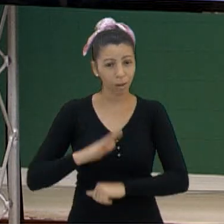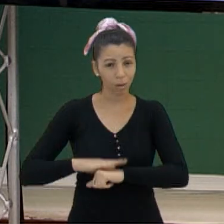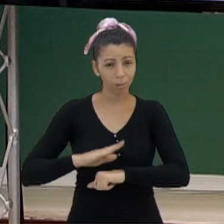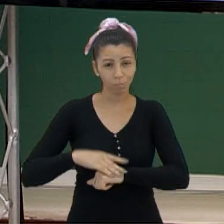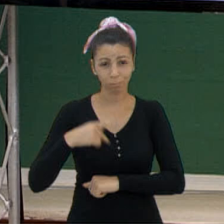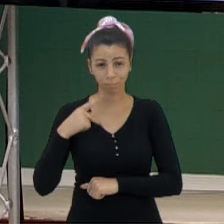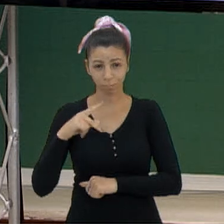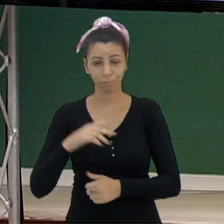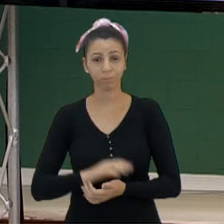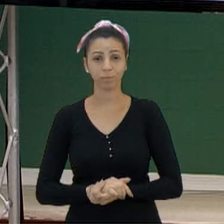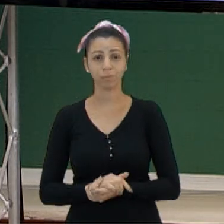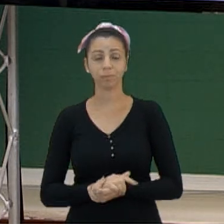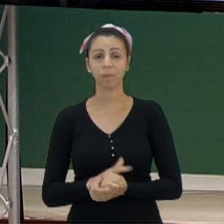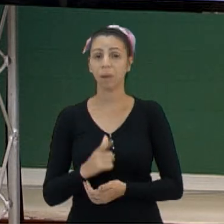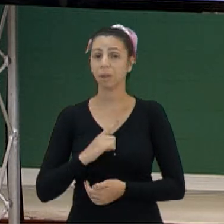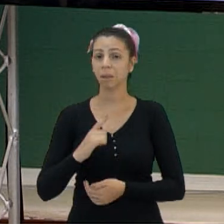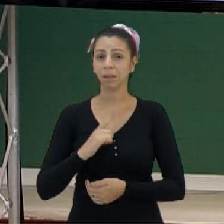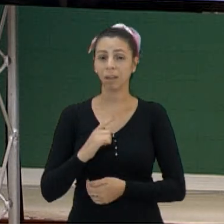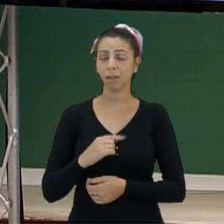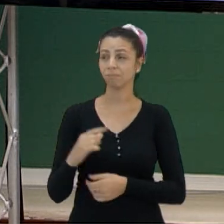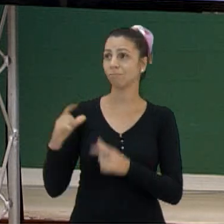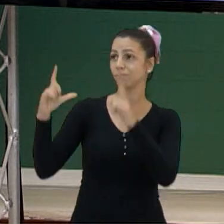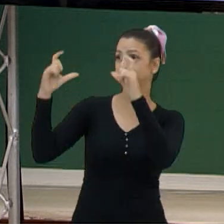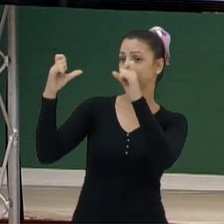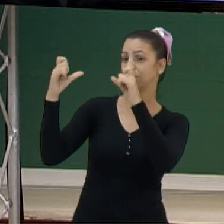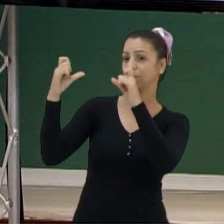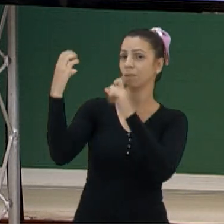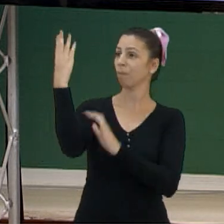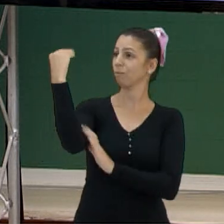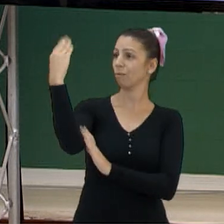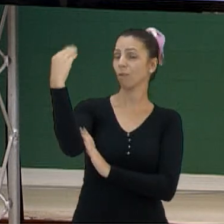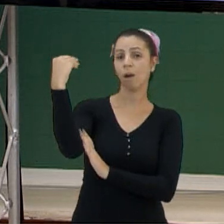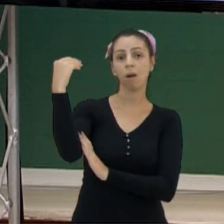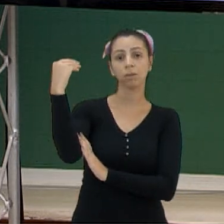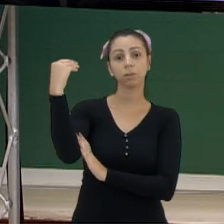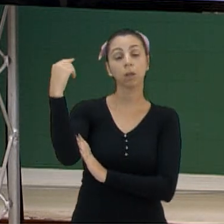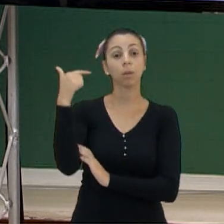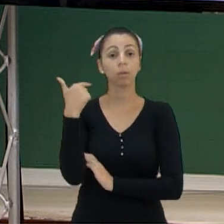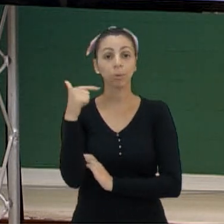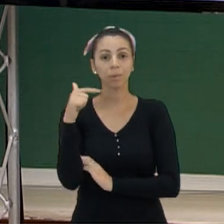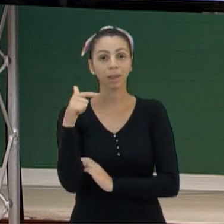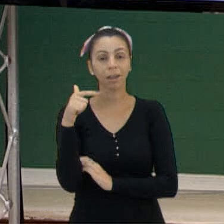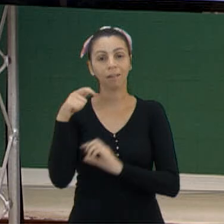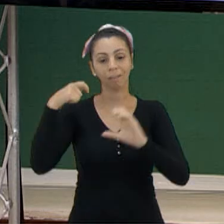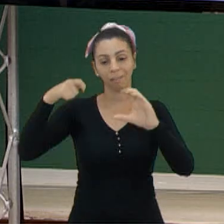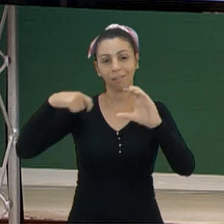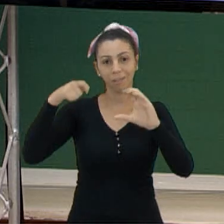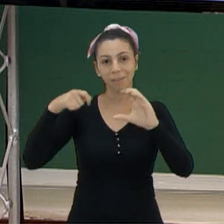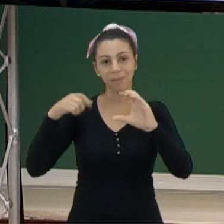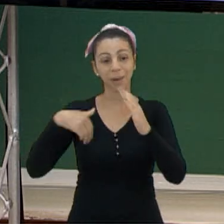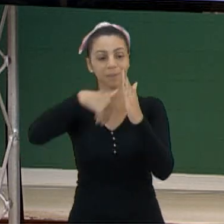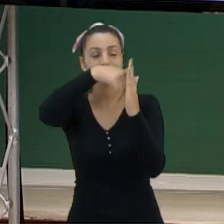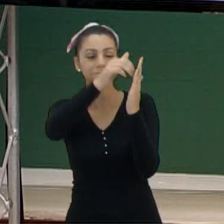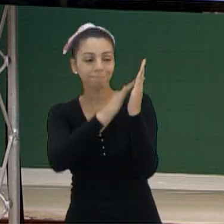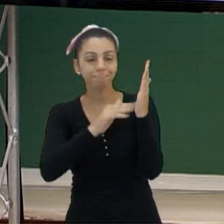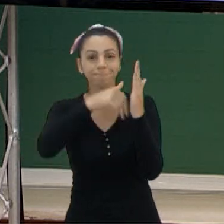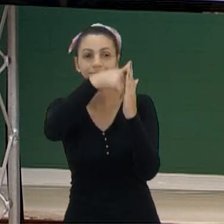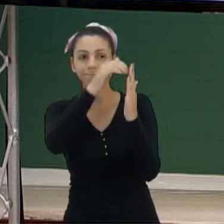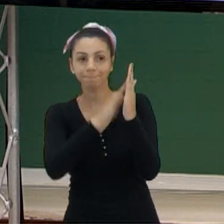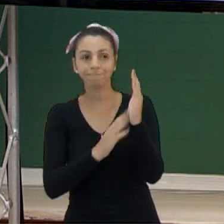vida dele. Né? Autorretrato era com ele mesmo. Não tinha câmera, vai no pincel. 1606